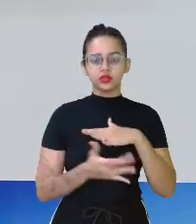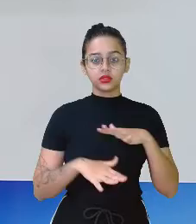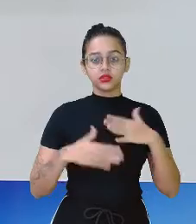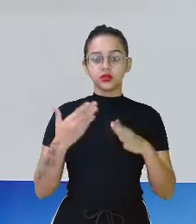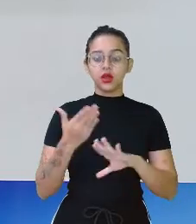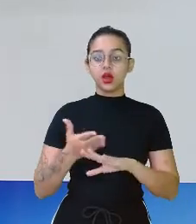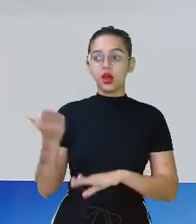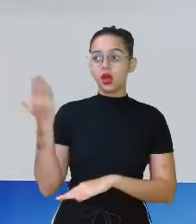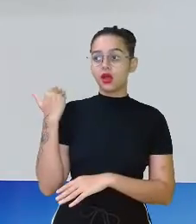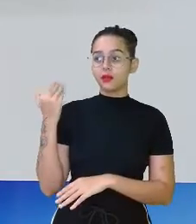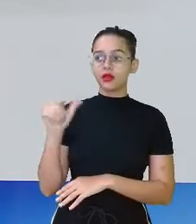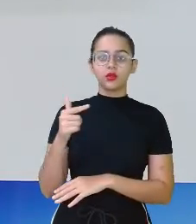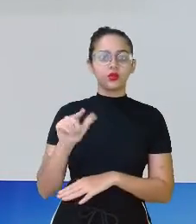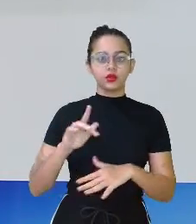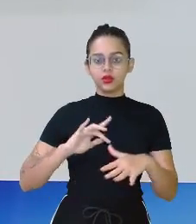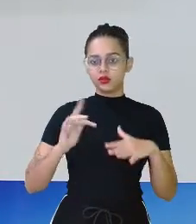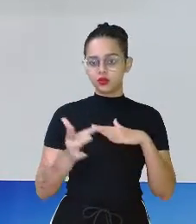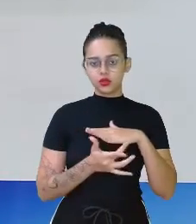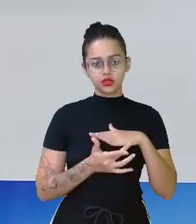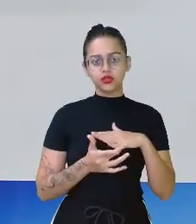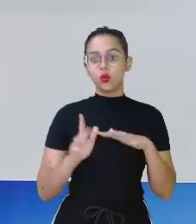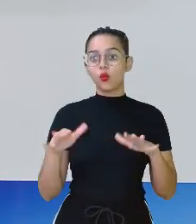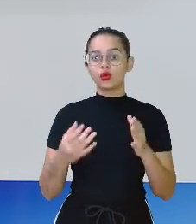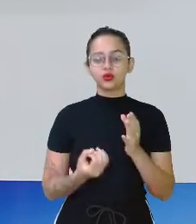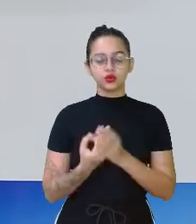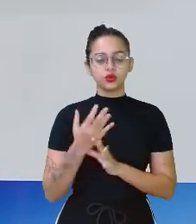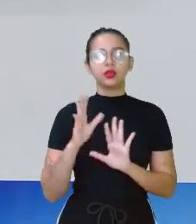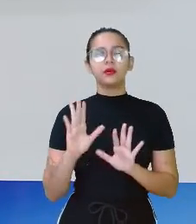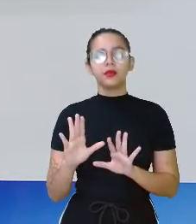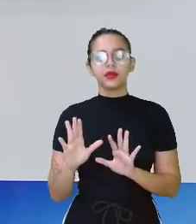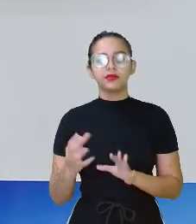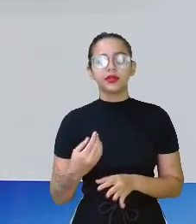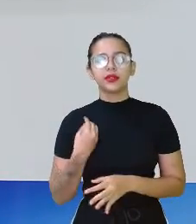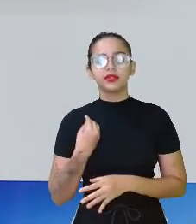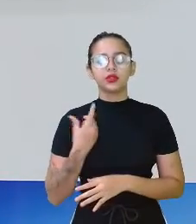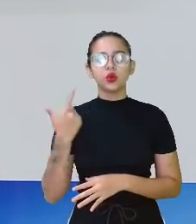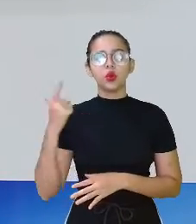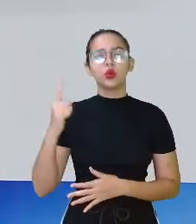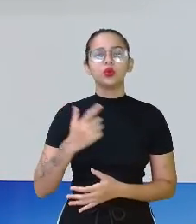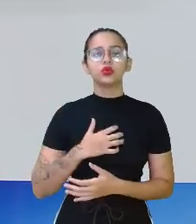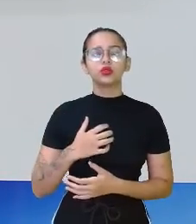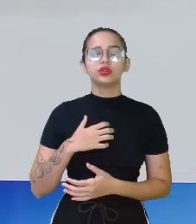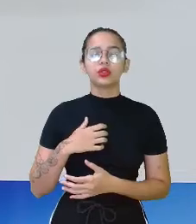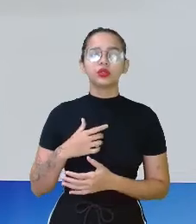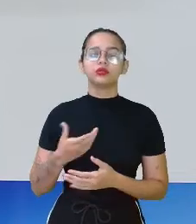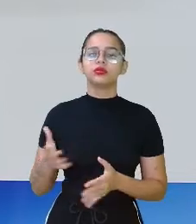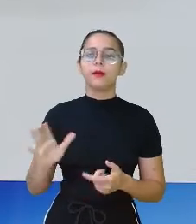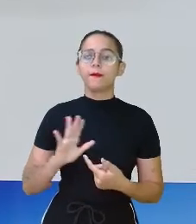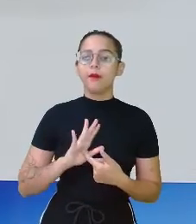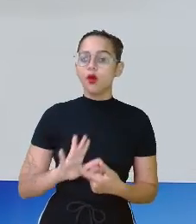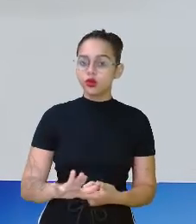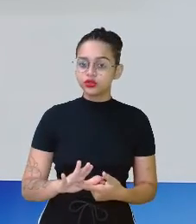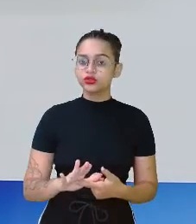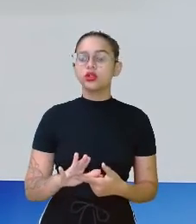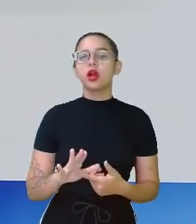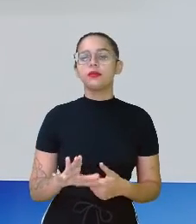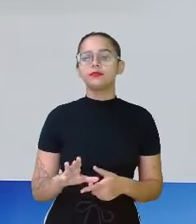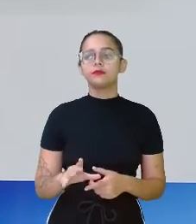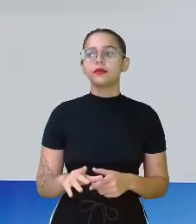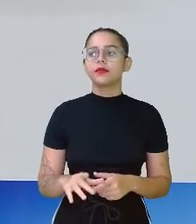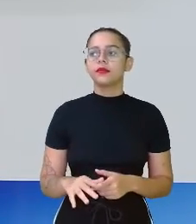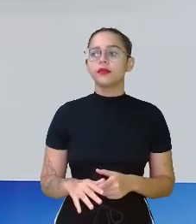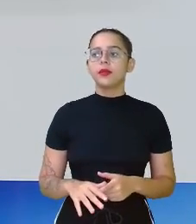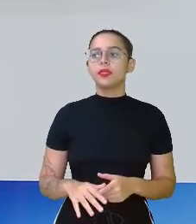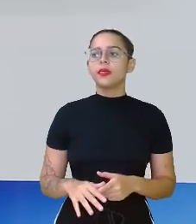na época, não tinha rede social, né? Quando surgiu, mas existiam outras formas de engajamento e eles faziam isso para